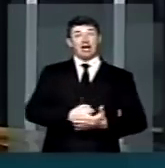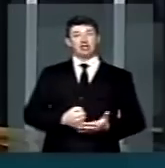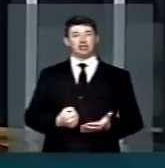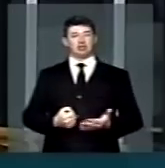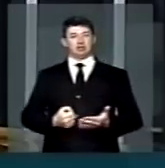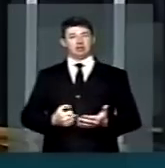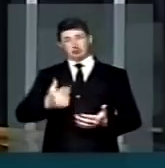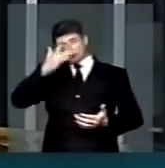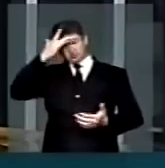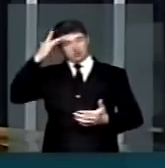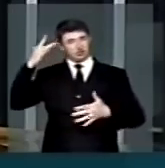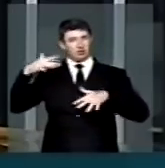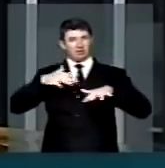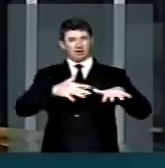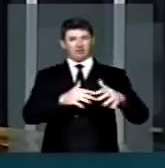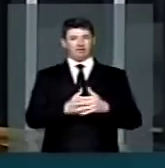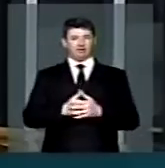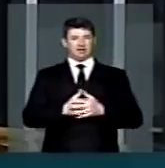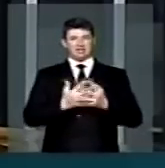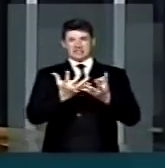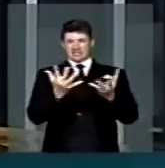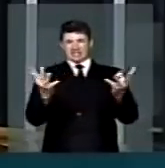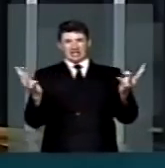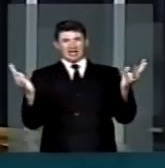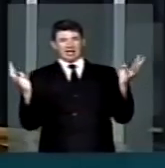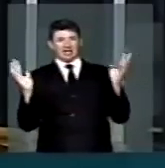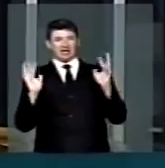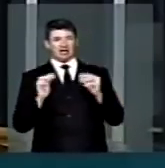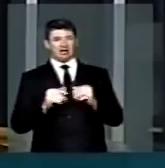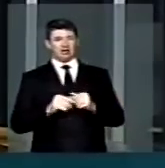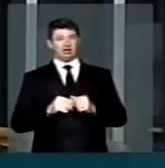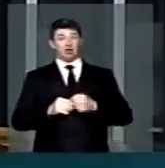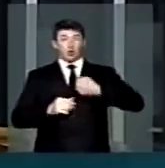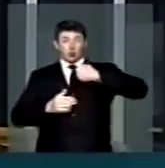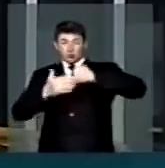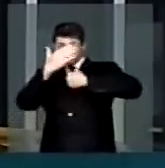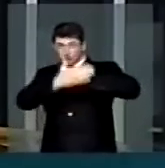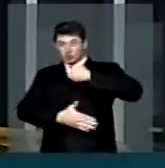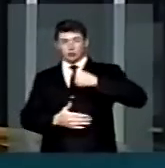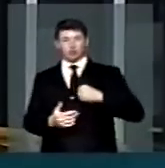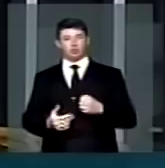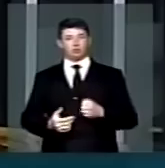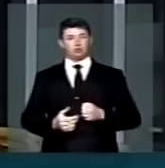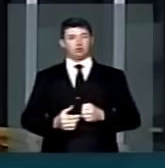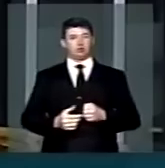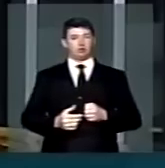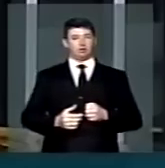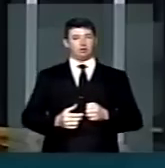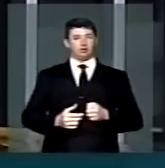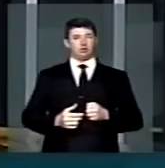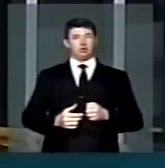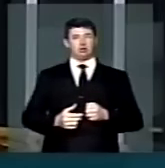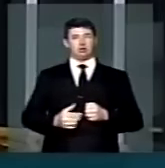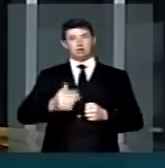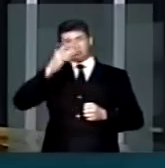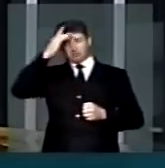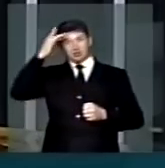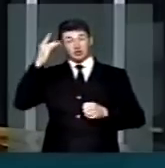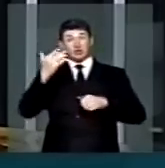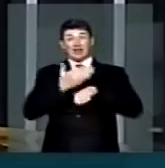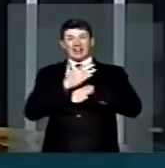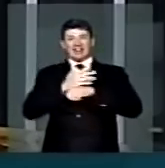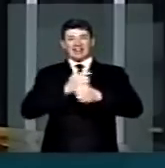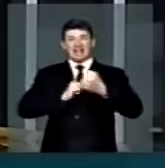de manifestantes cercados com escudos e gente que pratica artes marciais,